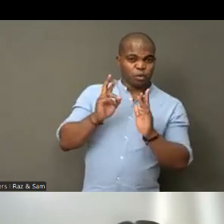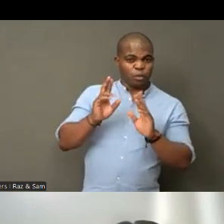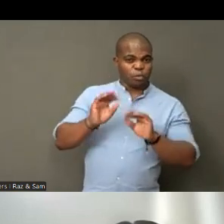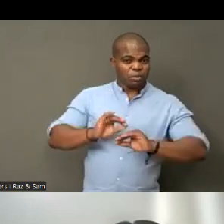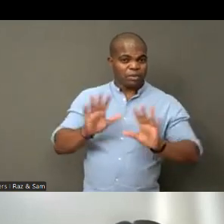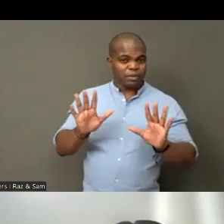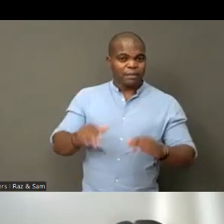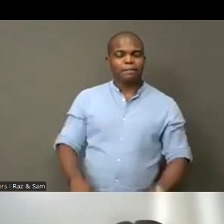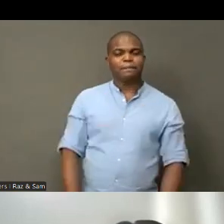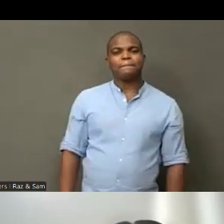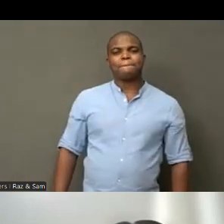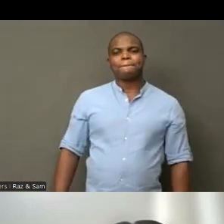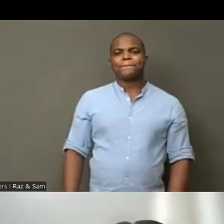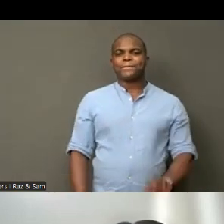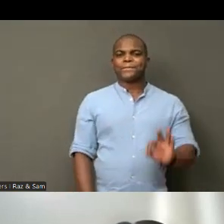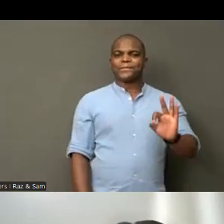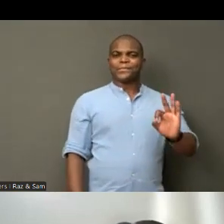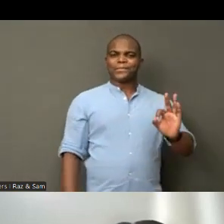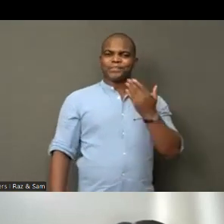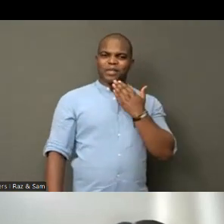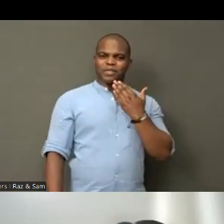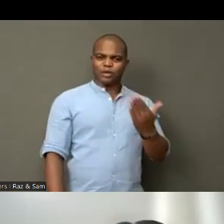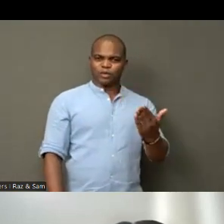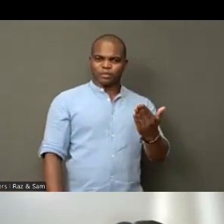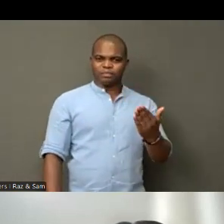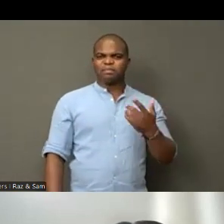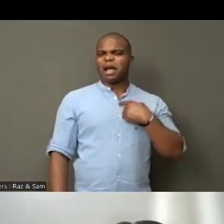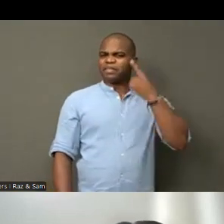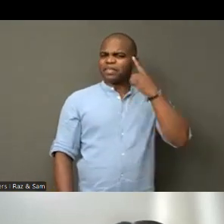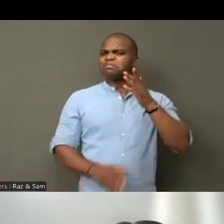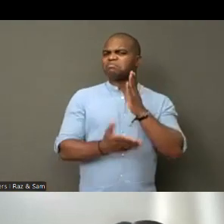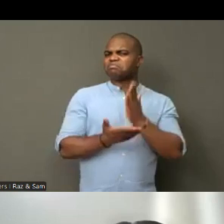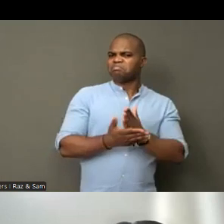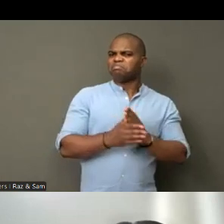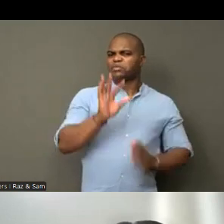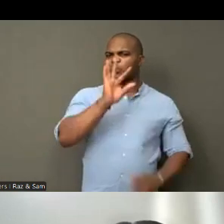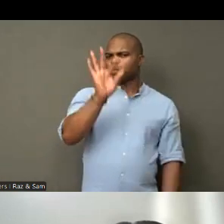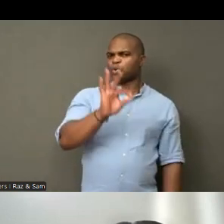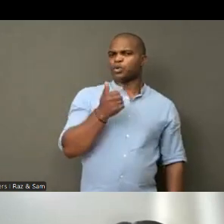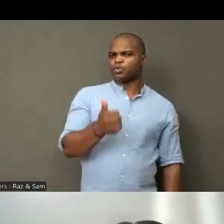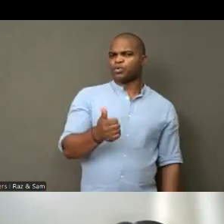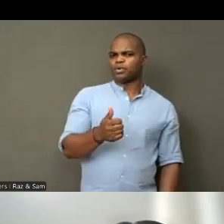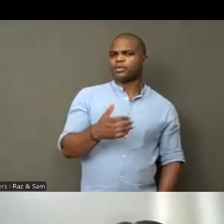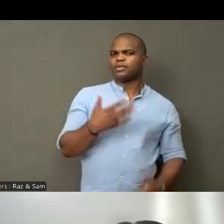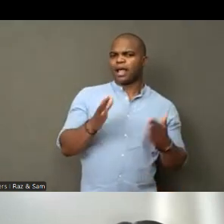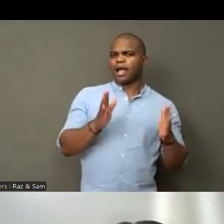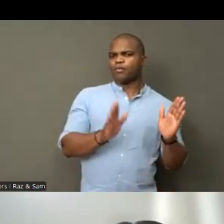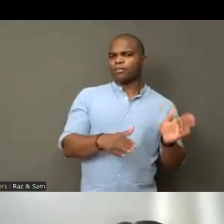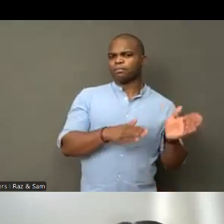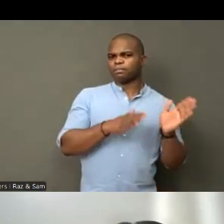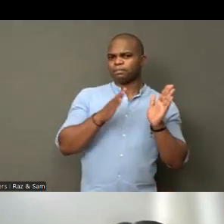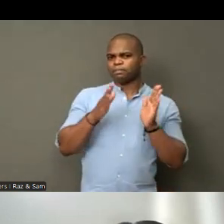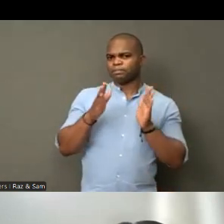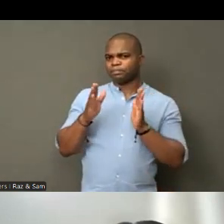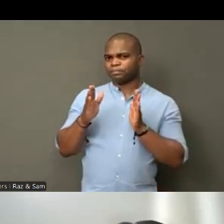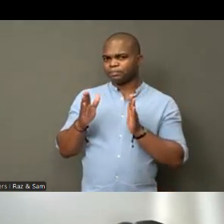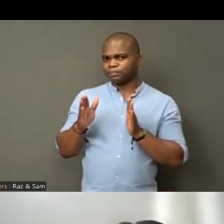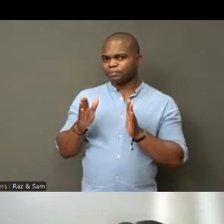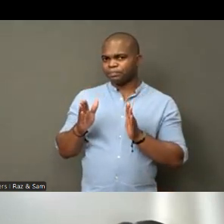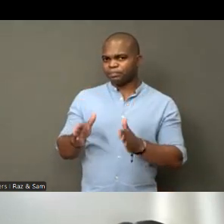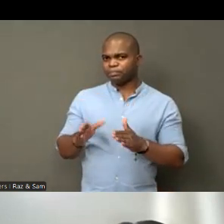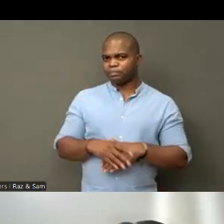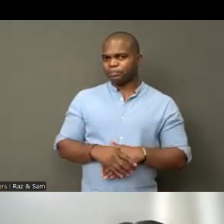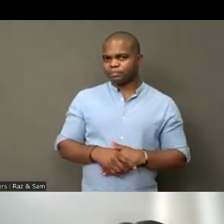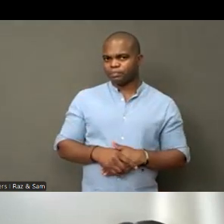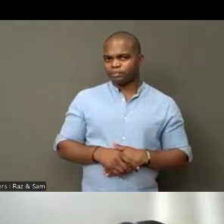Foi uma excelente pergunta. Agora, ou melhor, excelente resposta, Dr. Anand. Eu sei que a experiência no Guiana